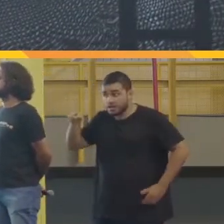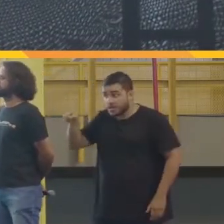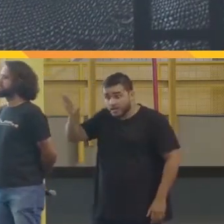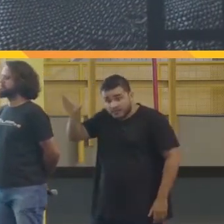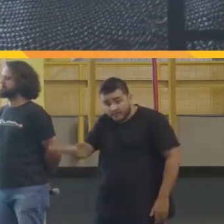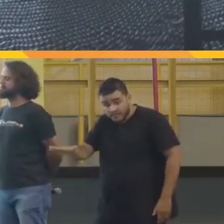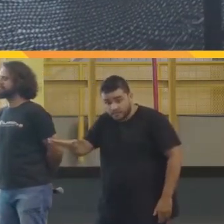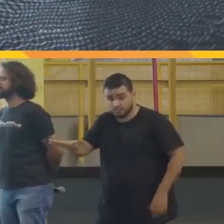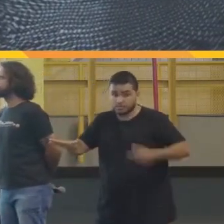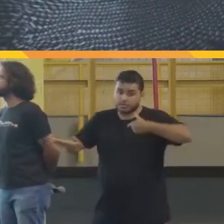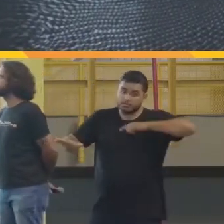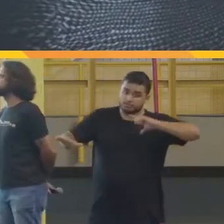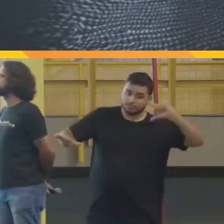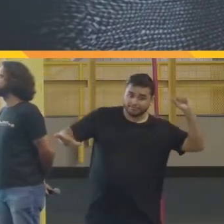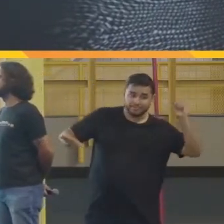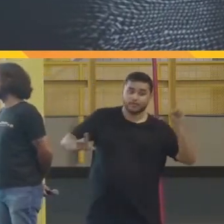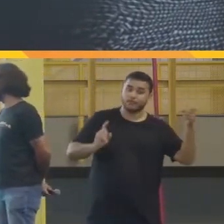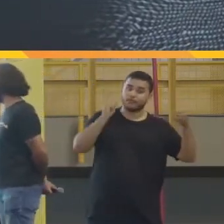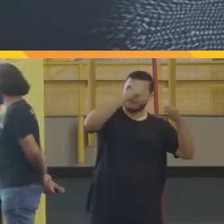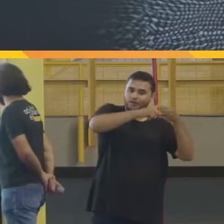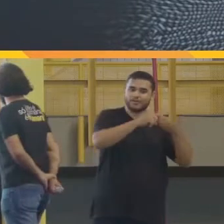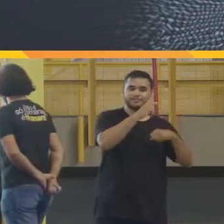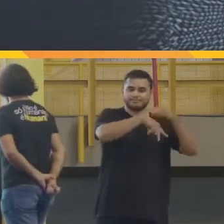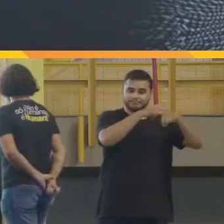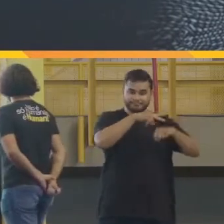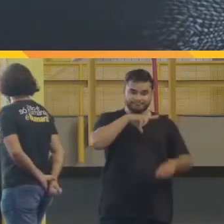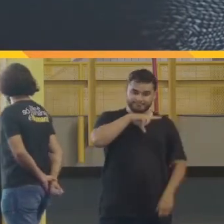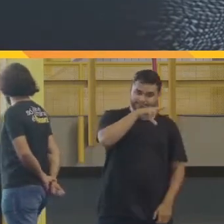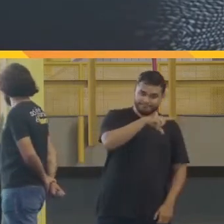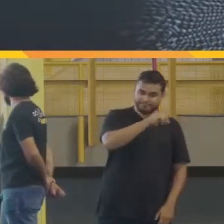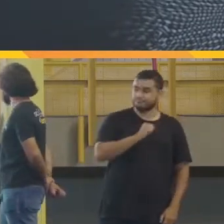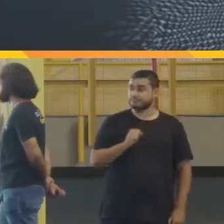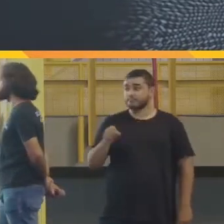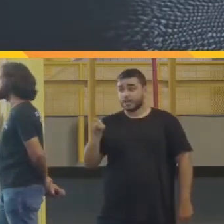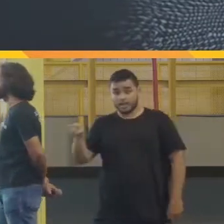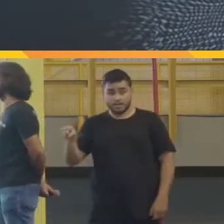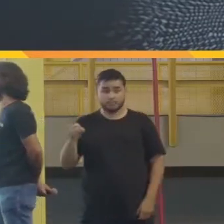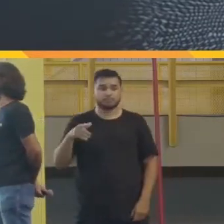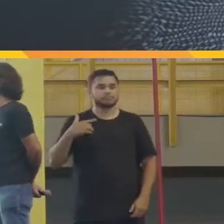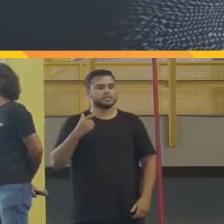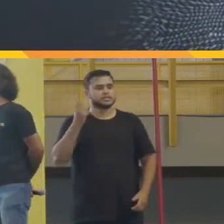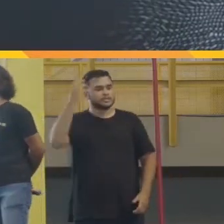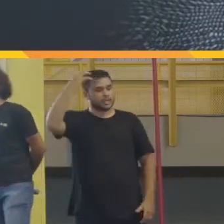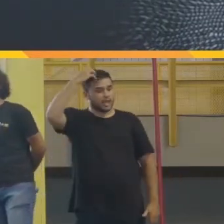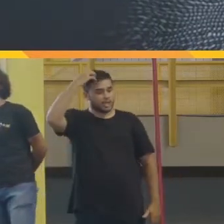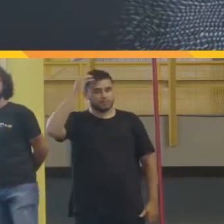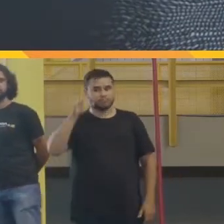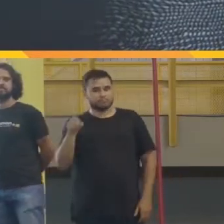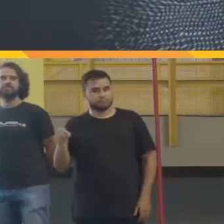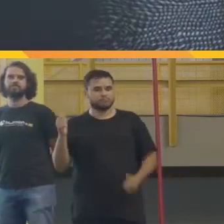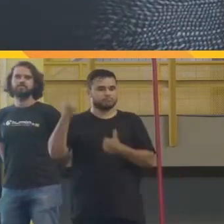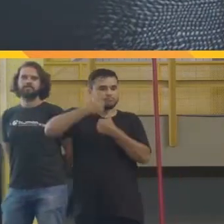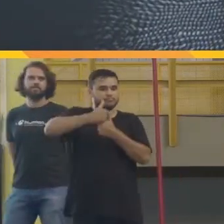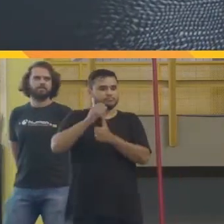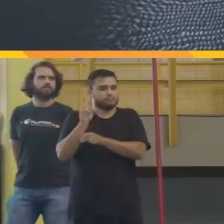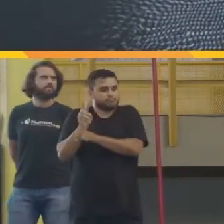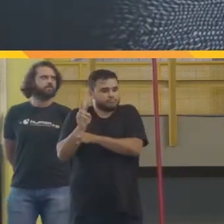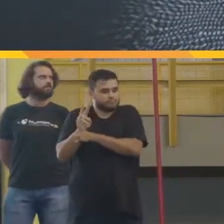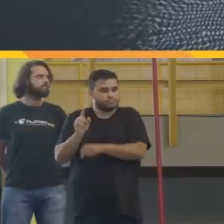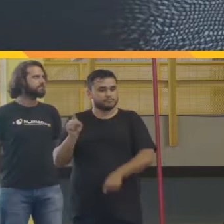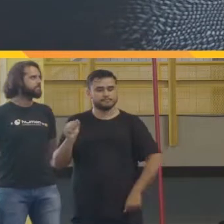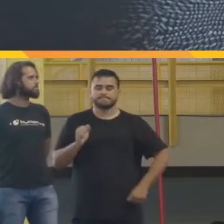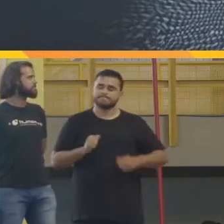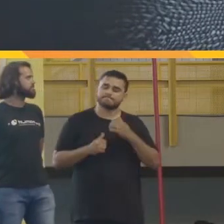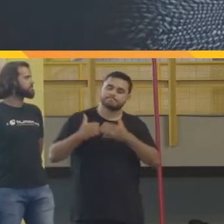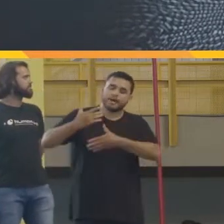percebem que enquanto o príncipe regente aqui estivesse, recolonizar o Brasil seria difícil.